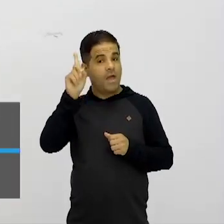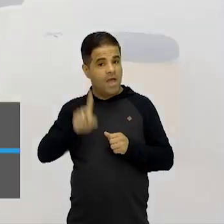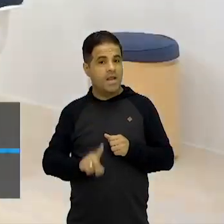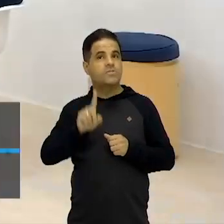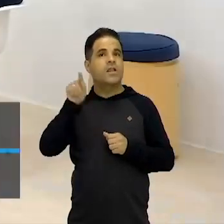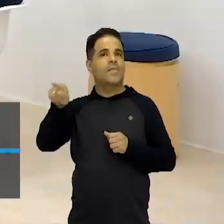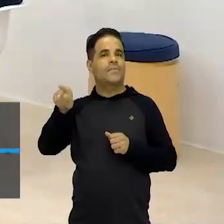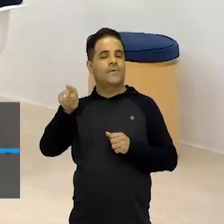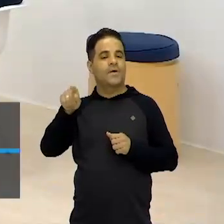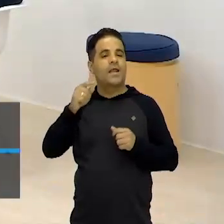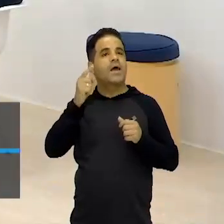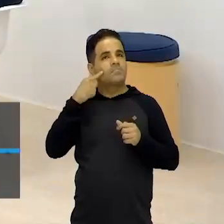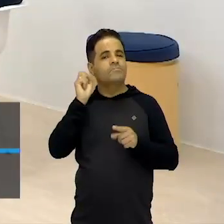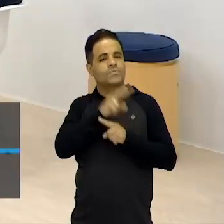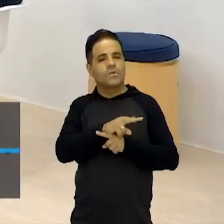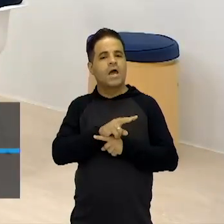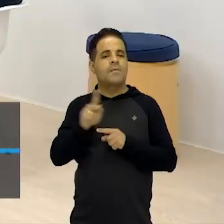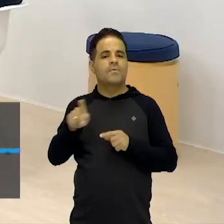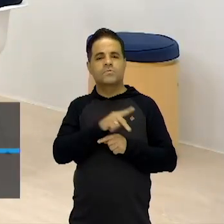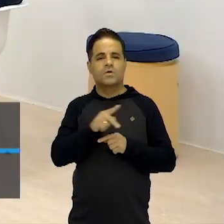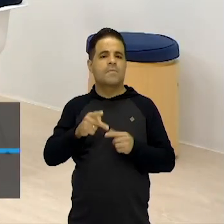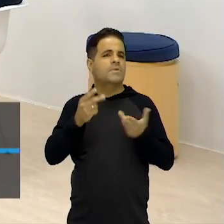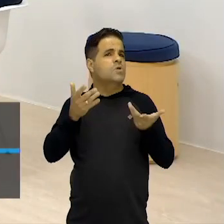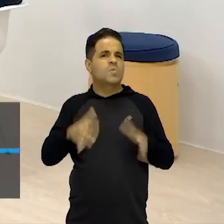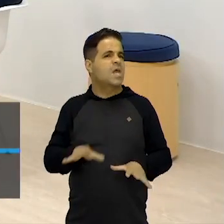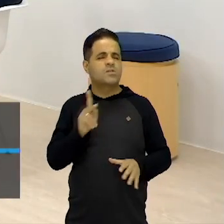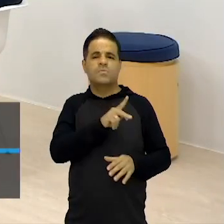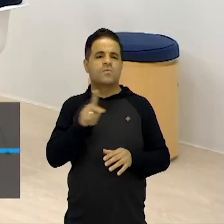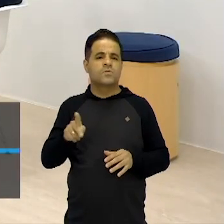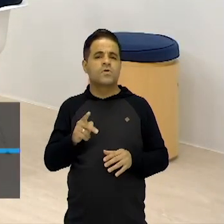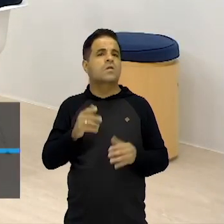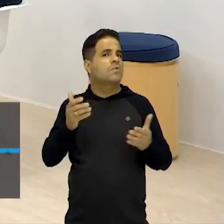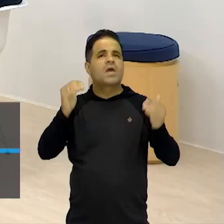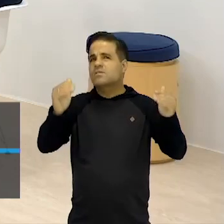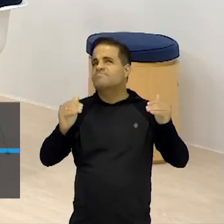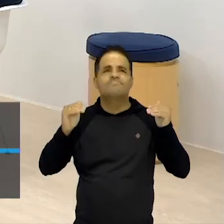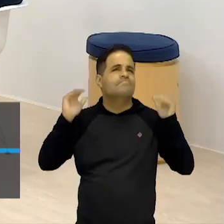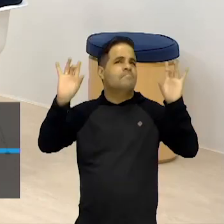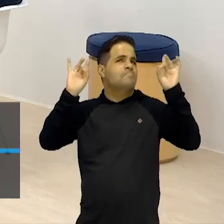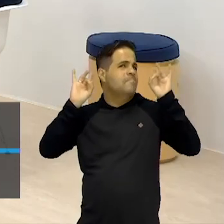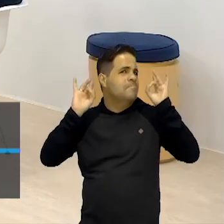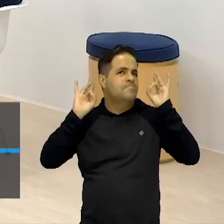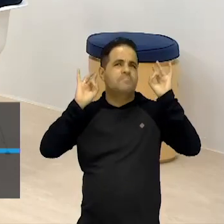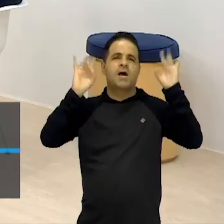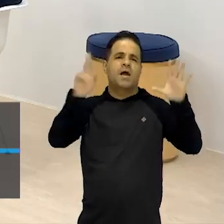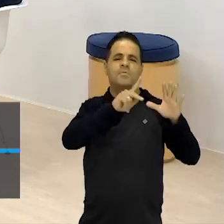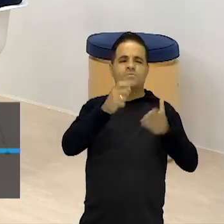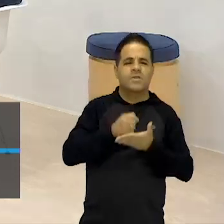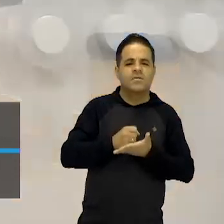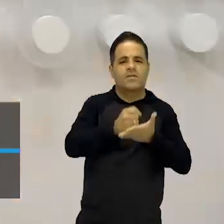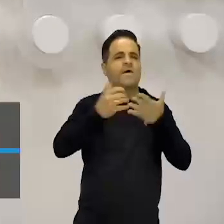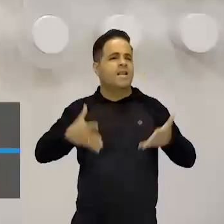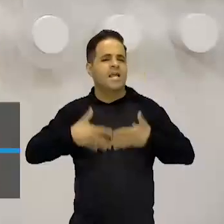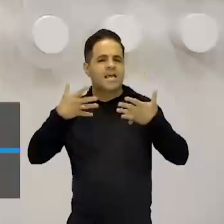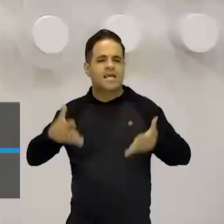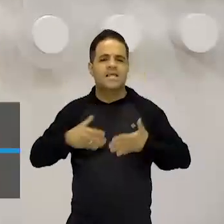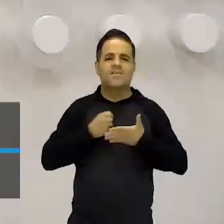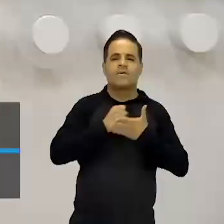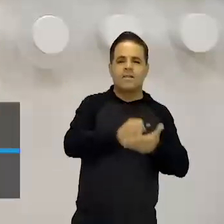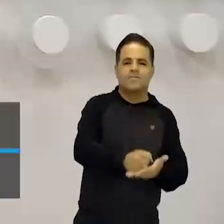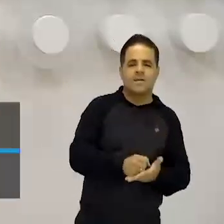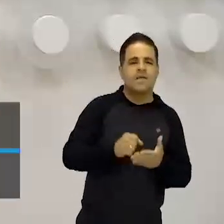vou ser professora. Só que eu não vou ser professora, eu quero ser uma super professora. Eu quero levar alegria, eu quero